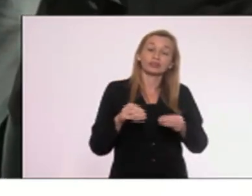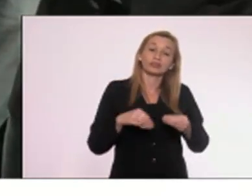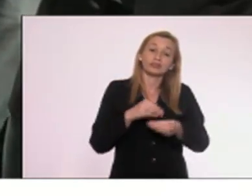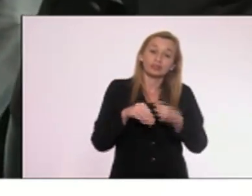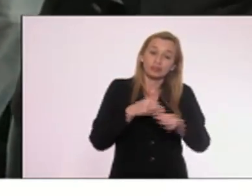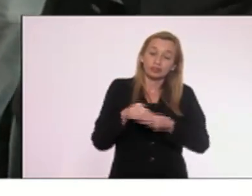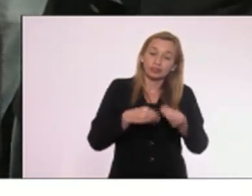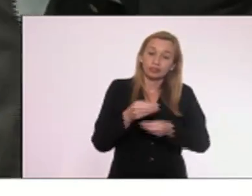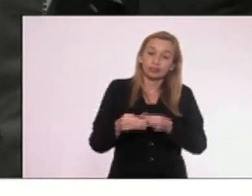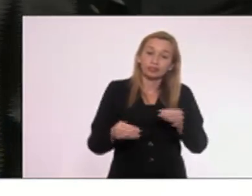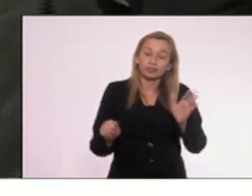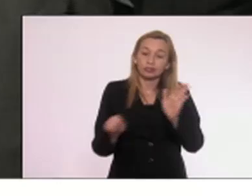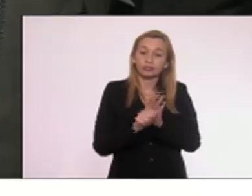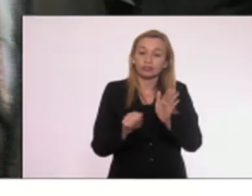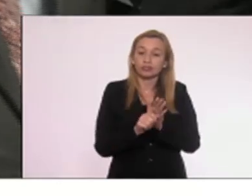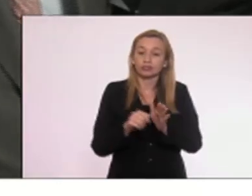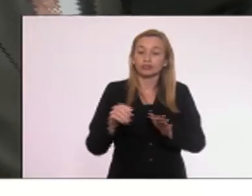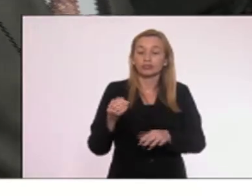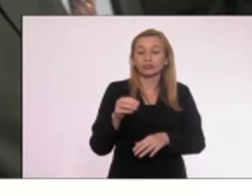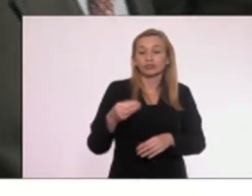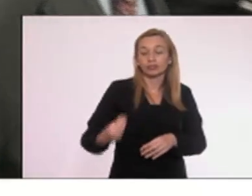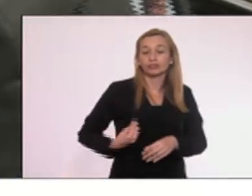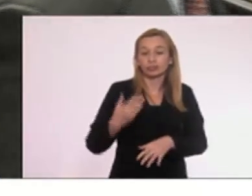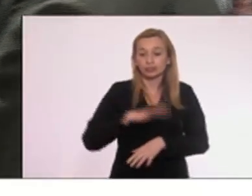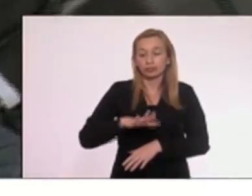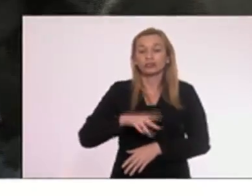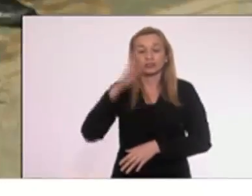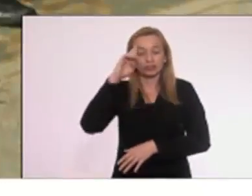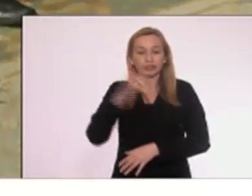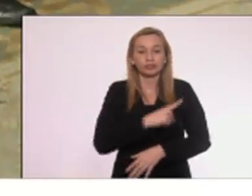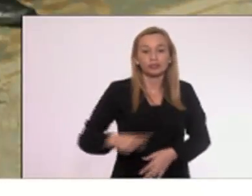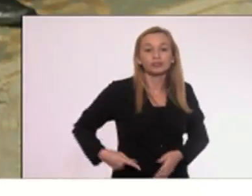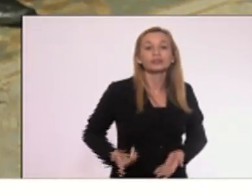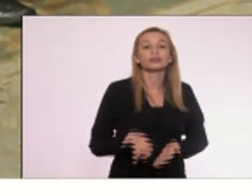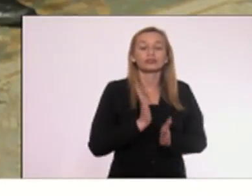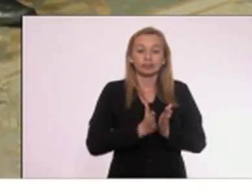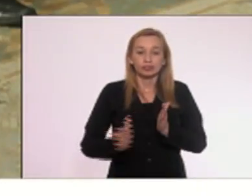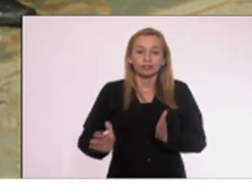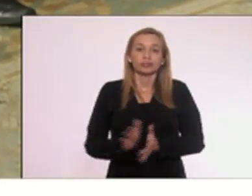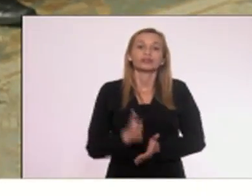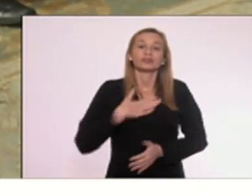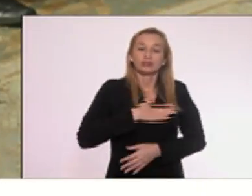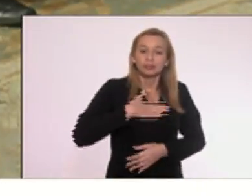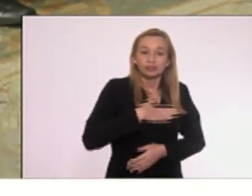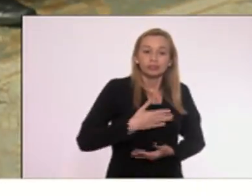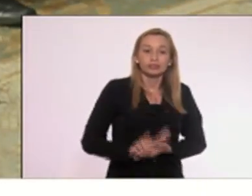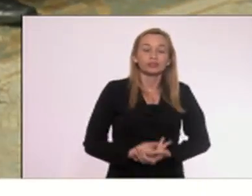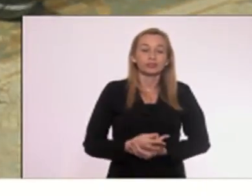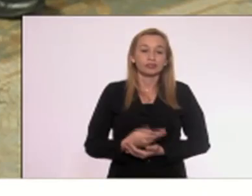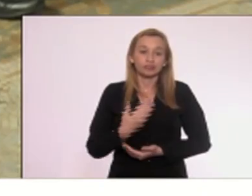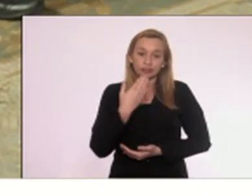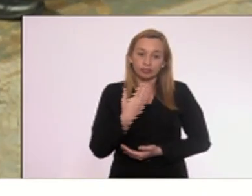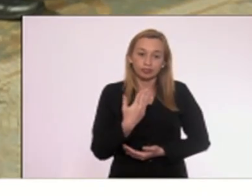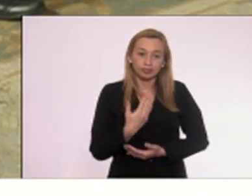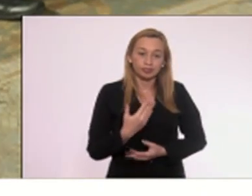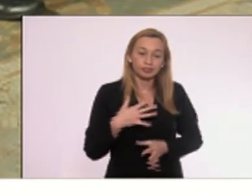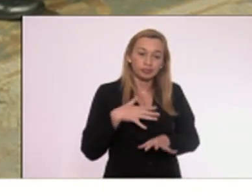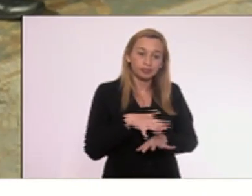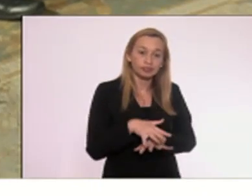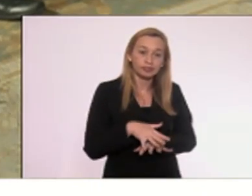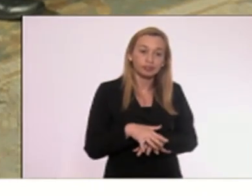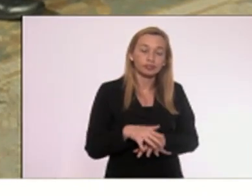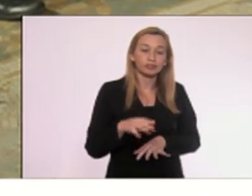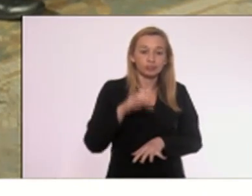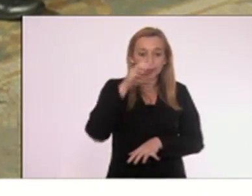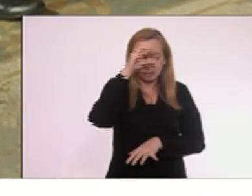ensino fundamental. Senhor presidente, questão de ordem. Eu gostaria de solicitar a inclusão da